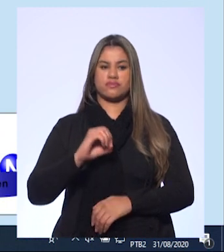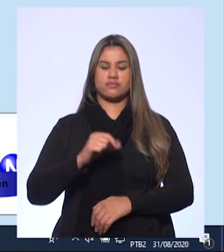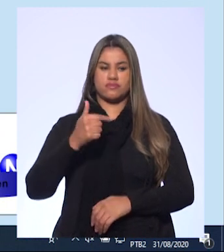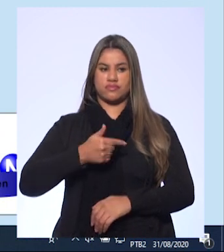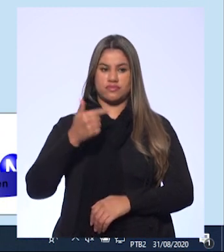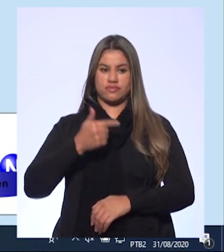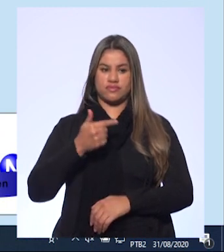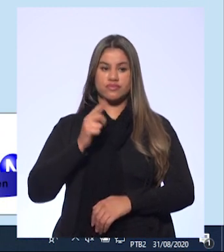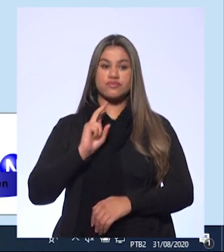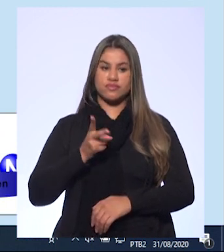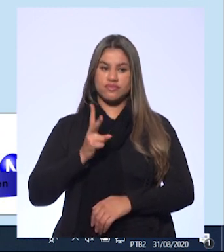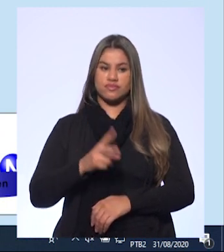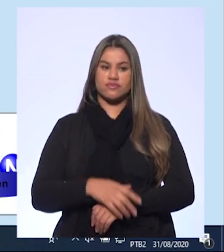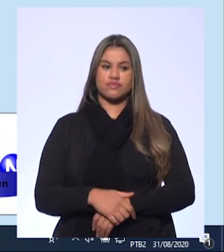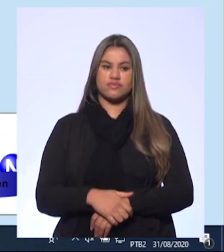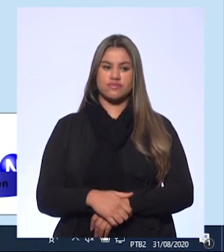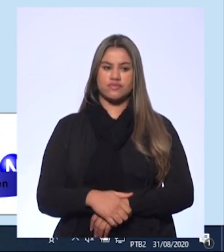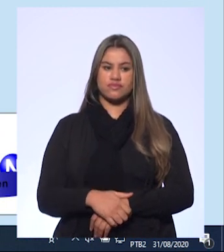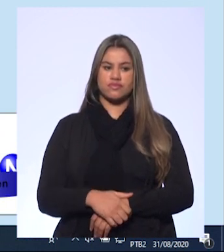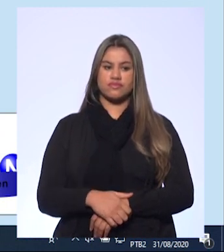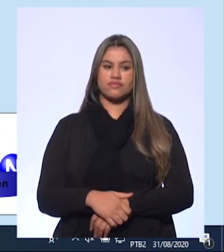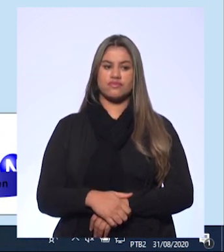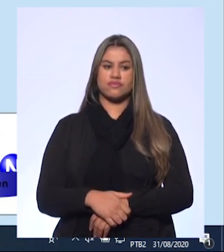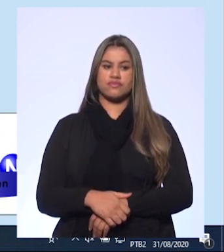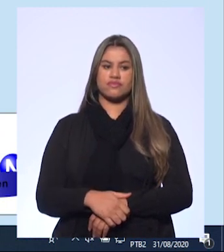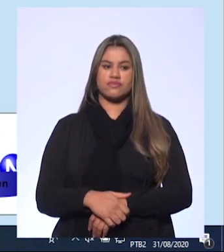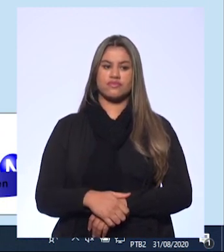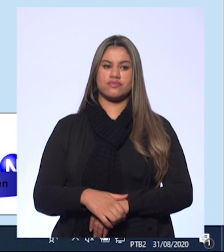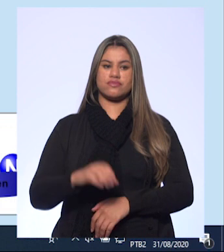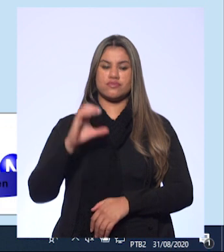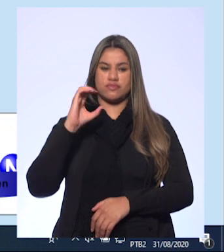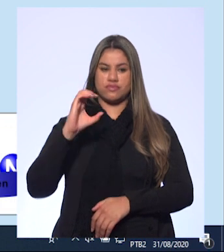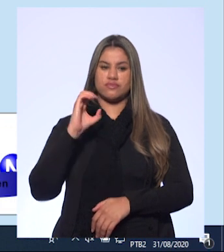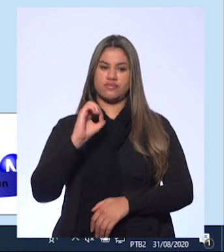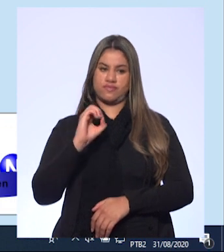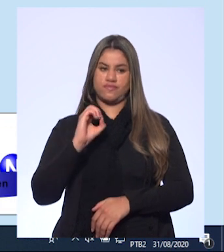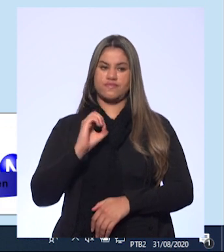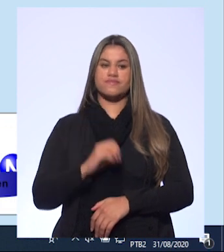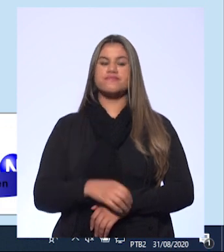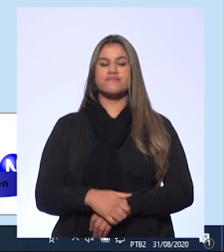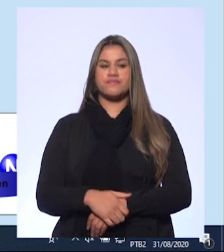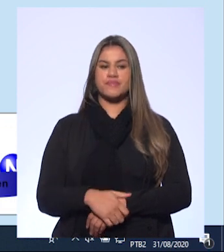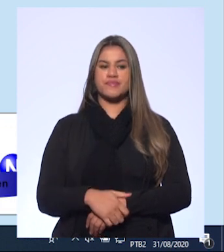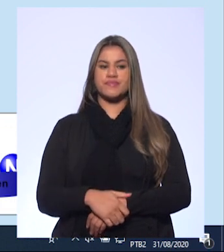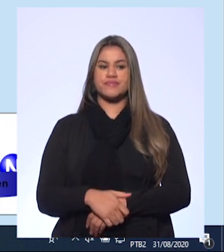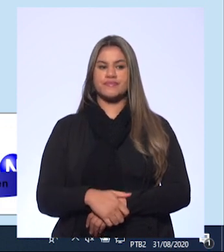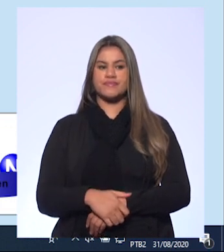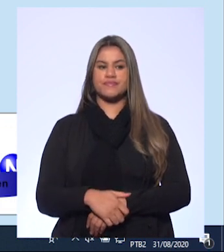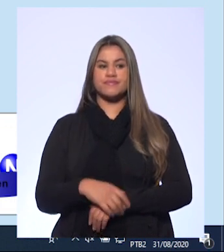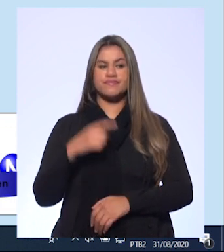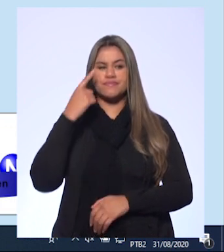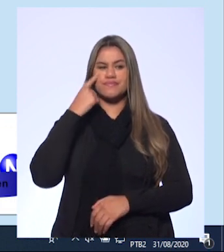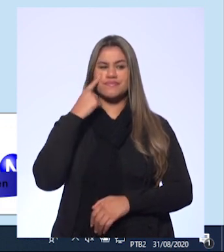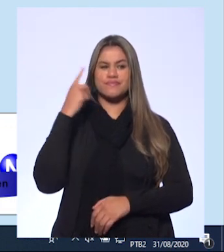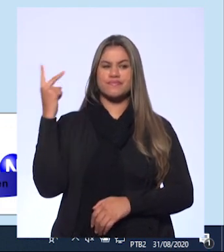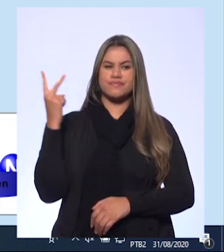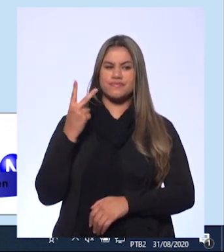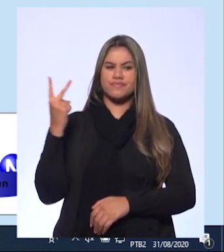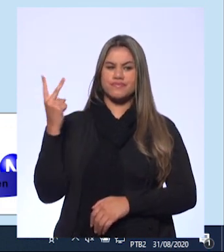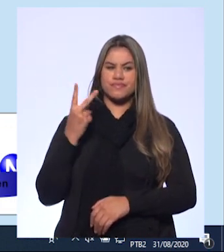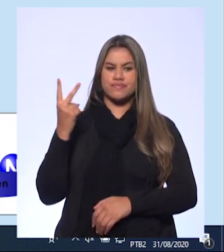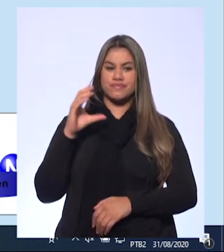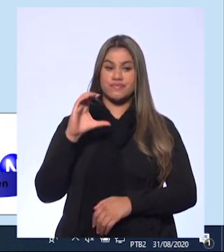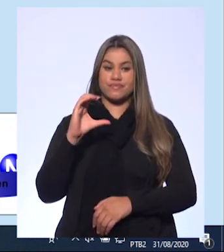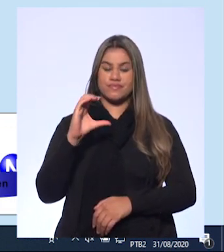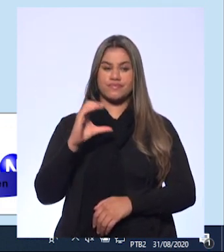permanece, e vou formar quem agora? Um outro monóxido de carbono. Se vocês olharem aqui, eu tenho quantos carbono?